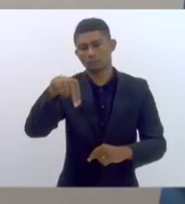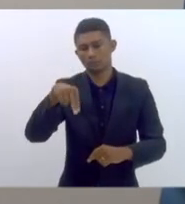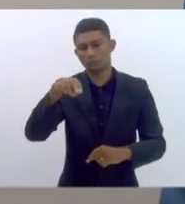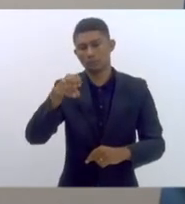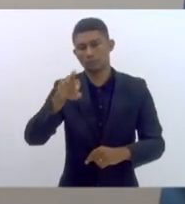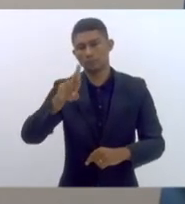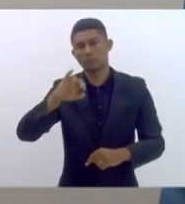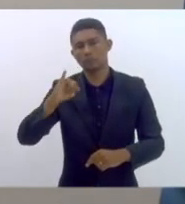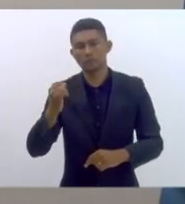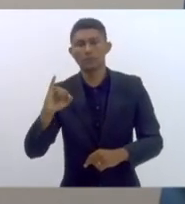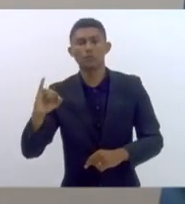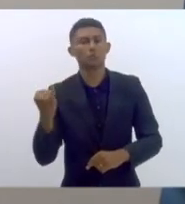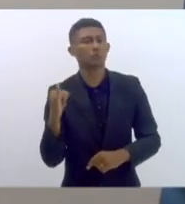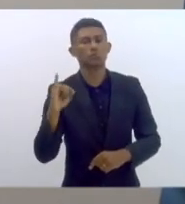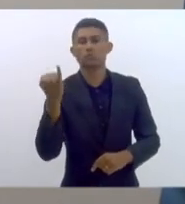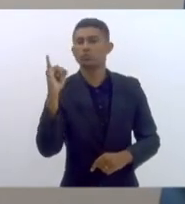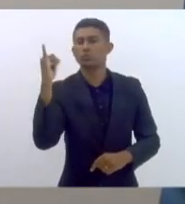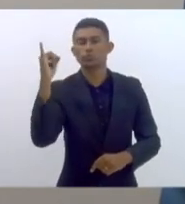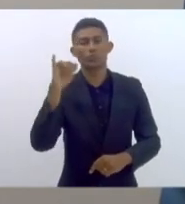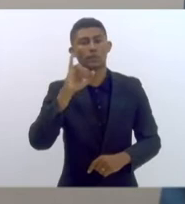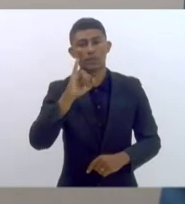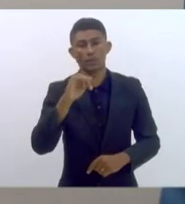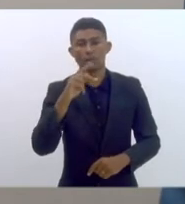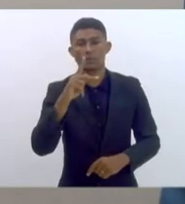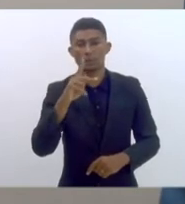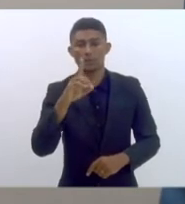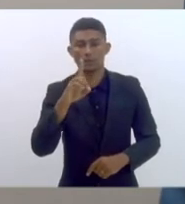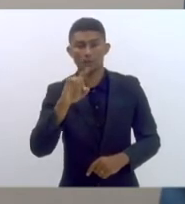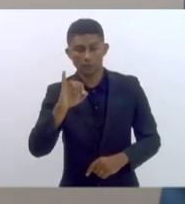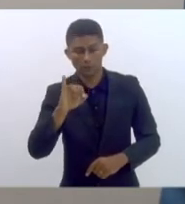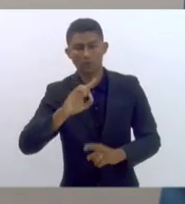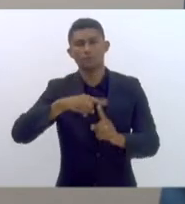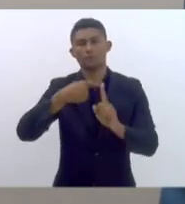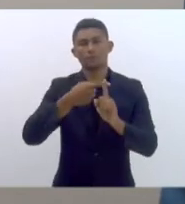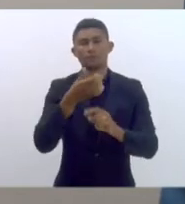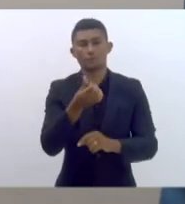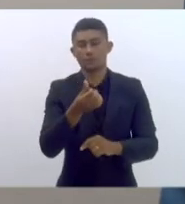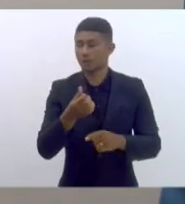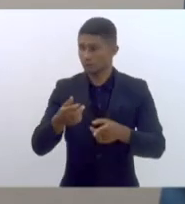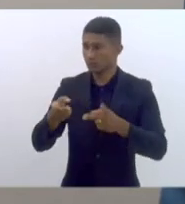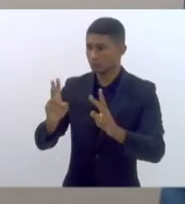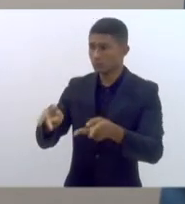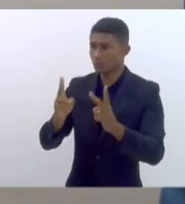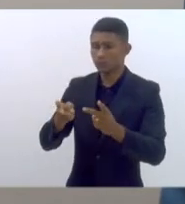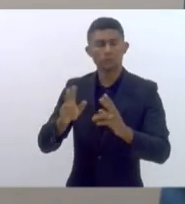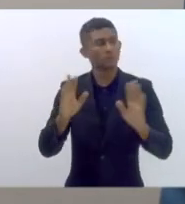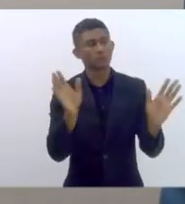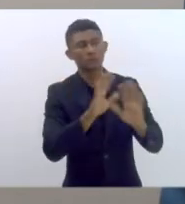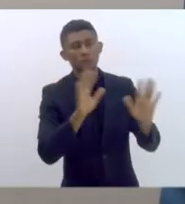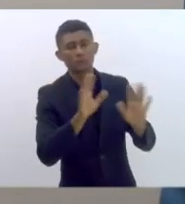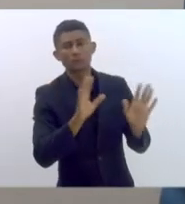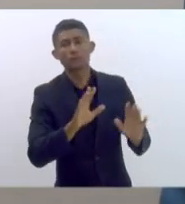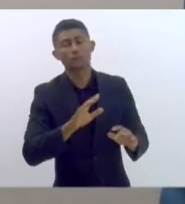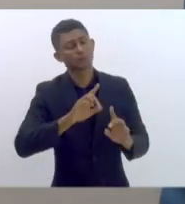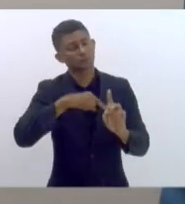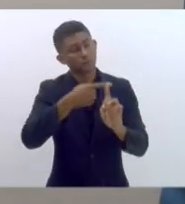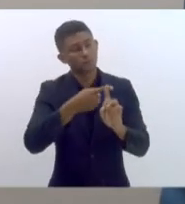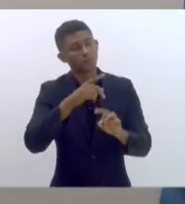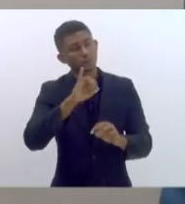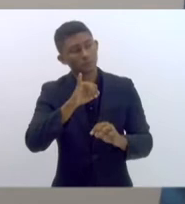mais 6. Ué, vai incorporar, vai continuar. Não, ele vai passar a 6 IPCA mais 4 com teto